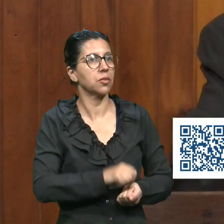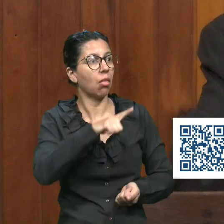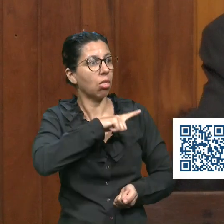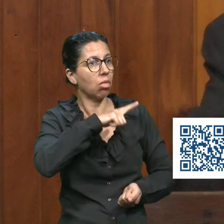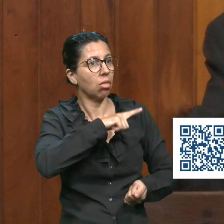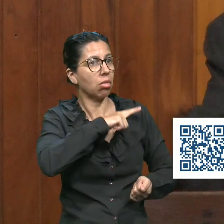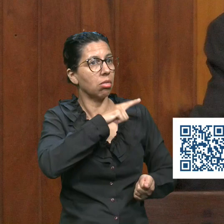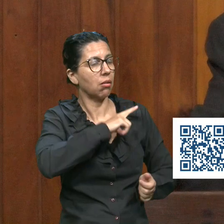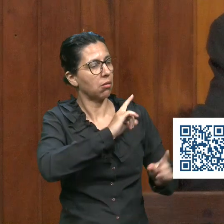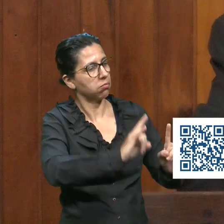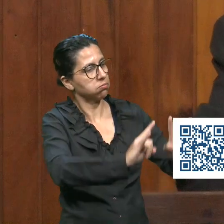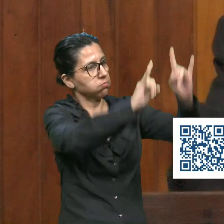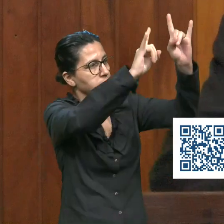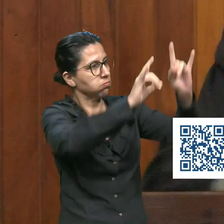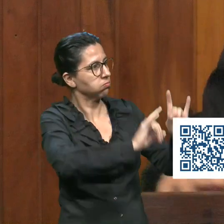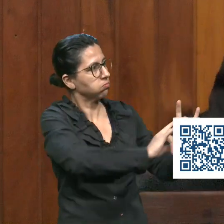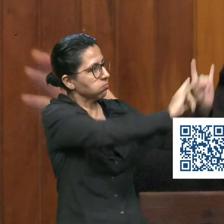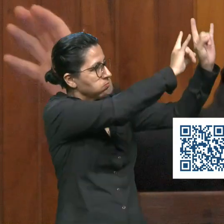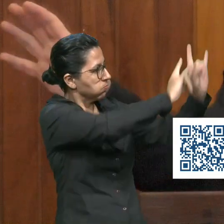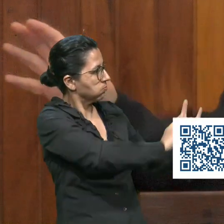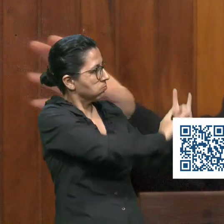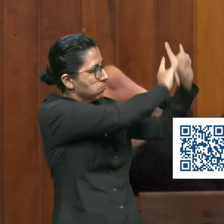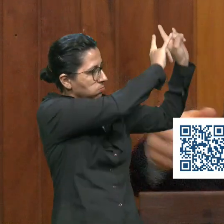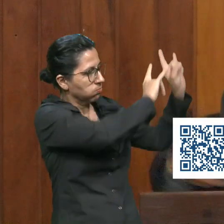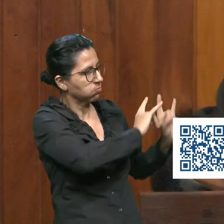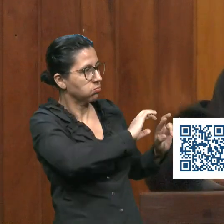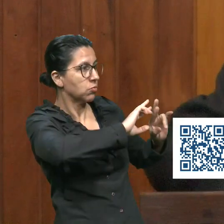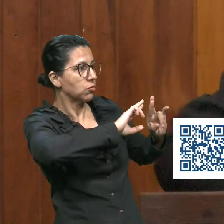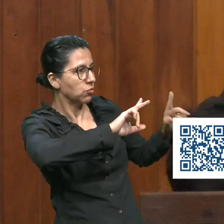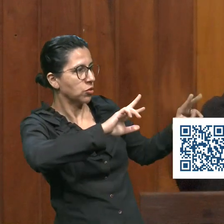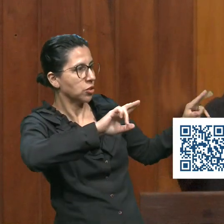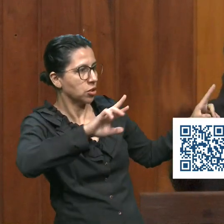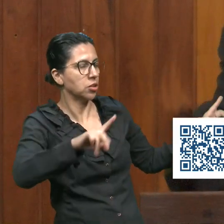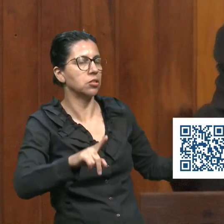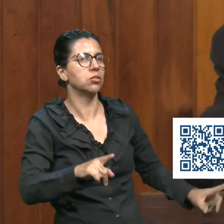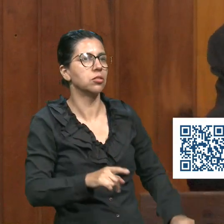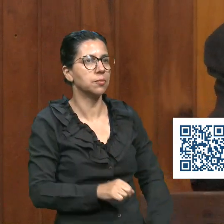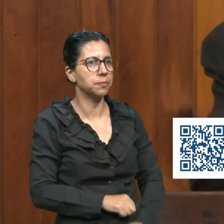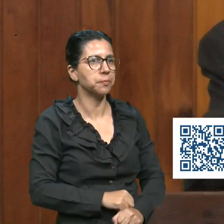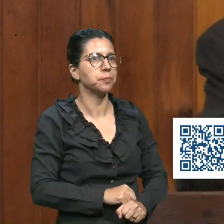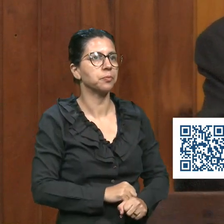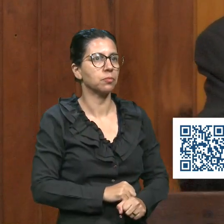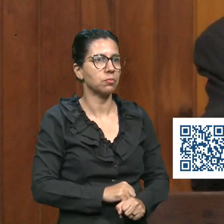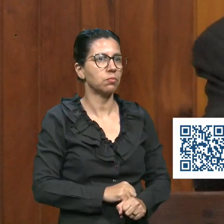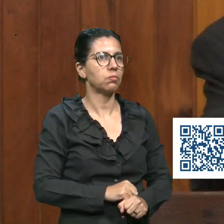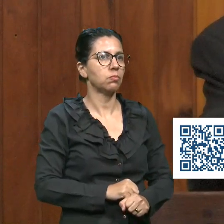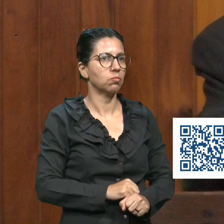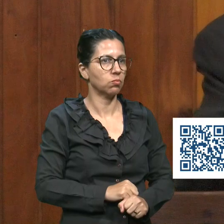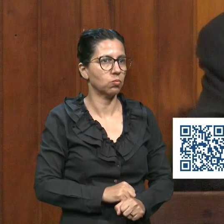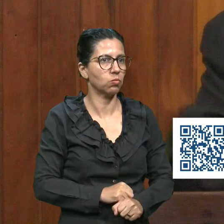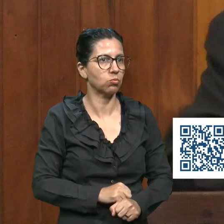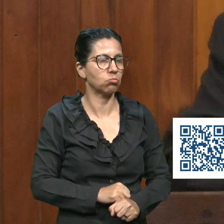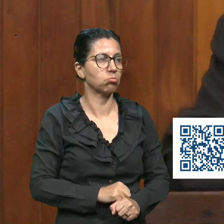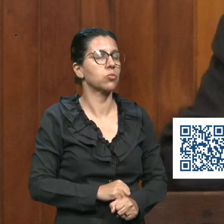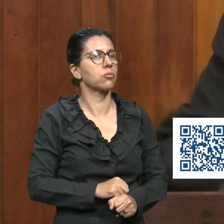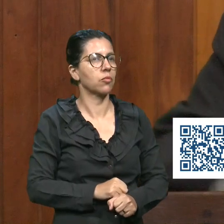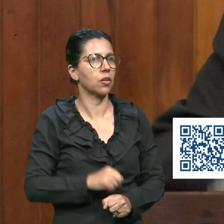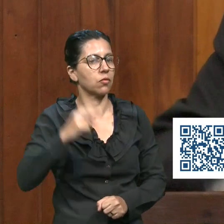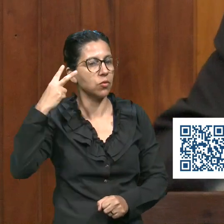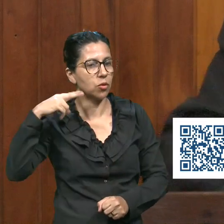blocos. Confesso que o vereador Eduardo e outros vereadores, junto com